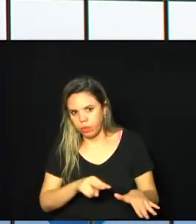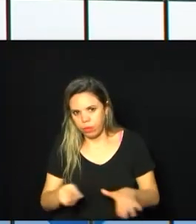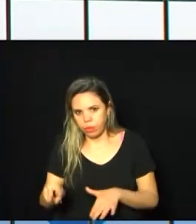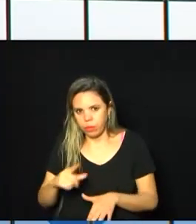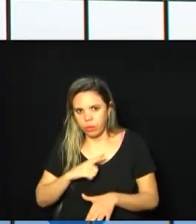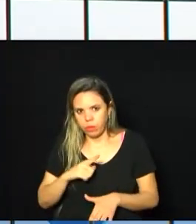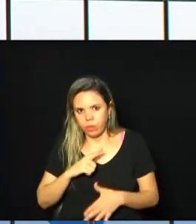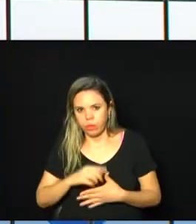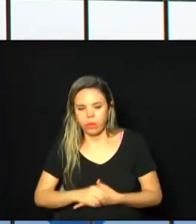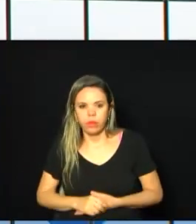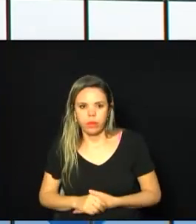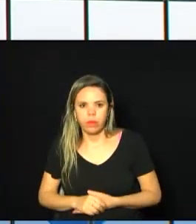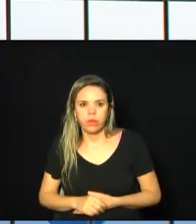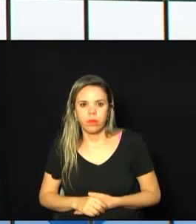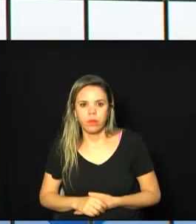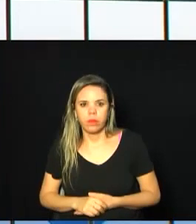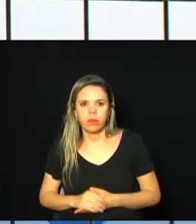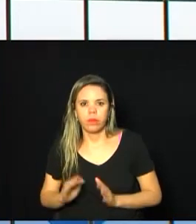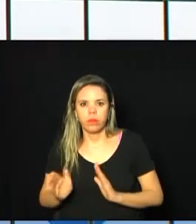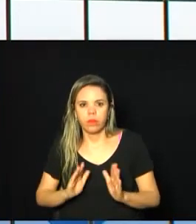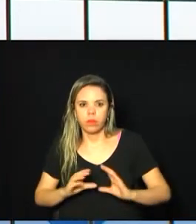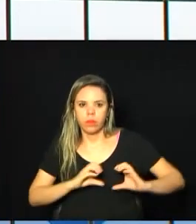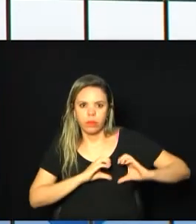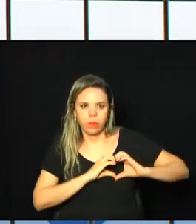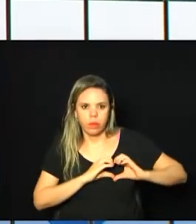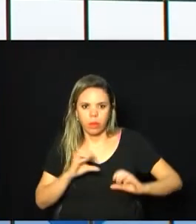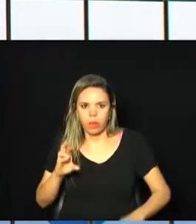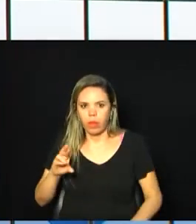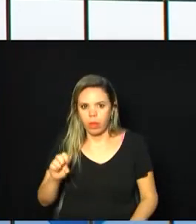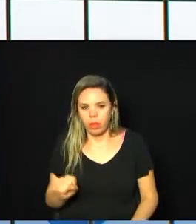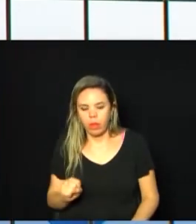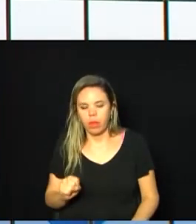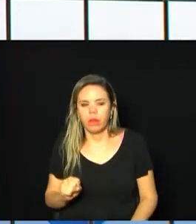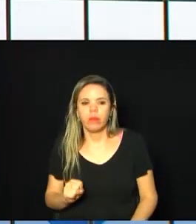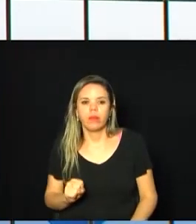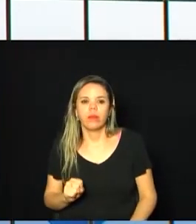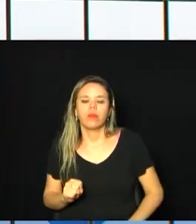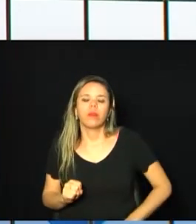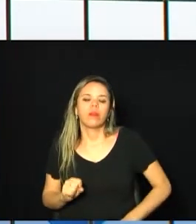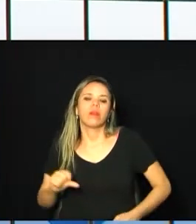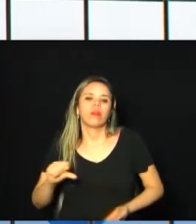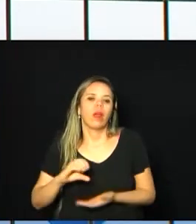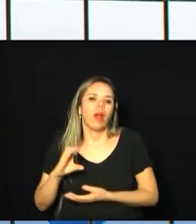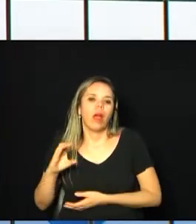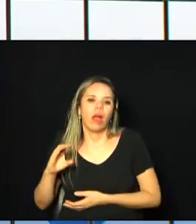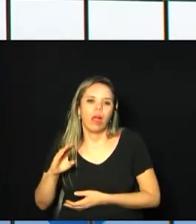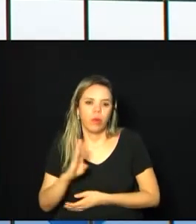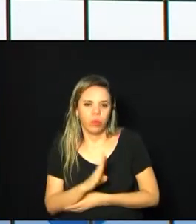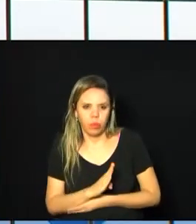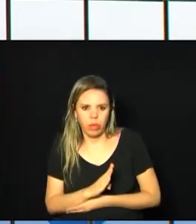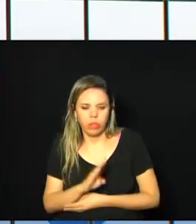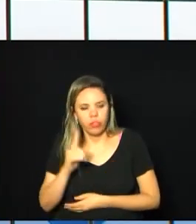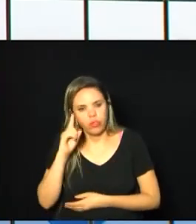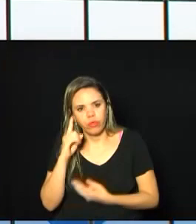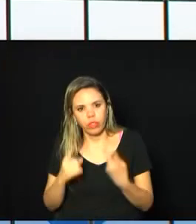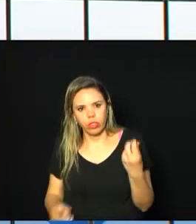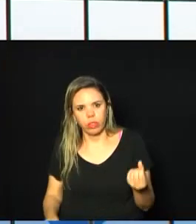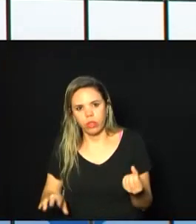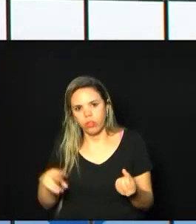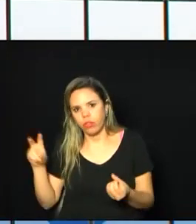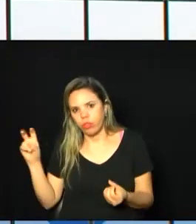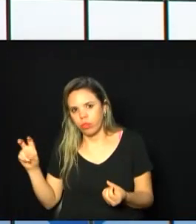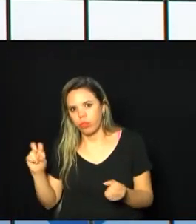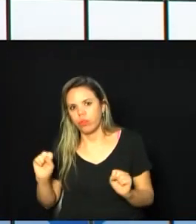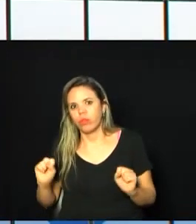gente tem Carreta do Amor no CRAS do Campo Belo. Temos do dia 26 ao dia 5 no